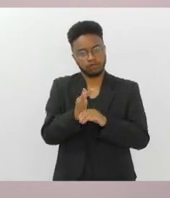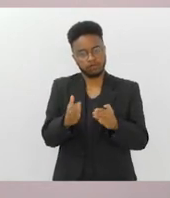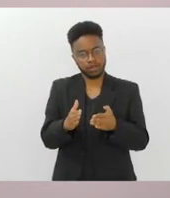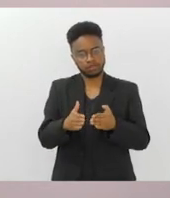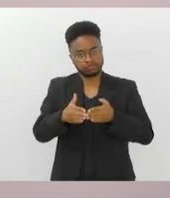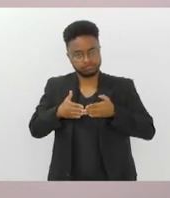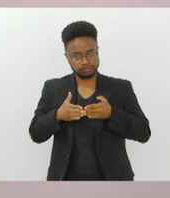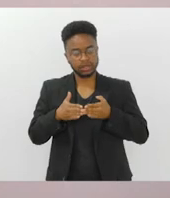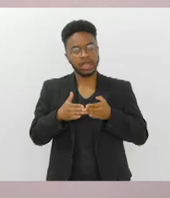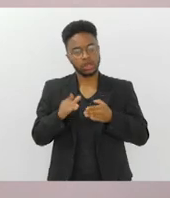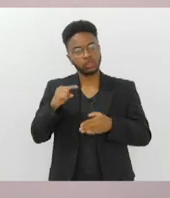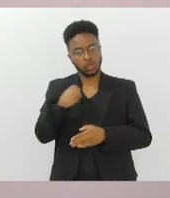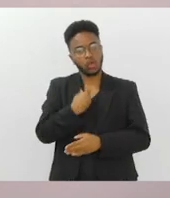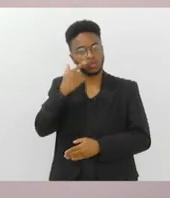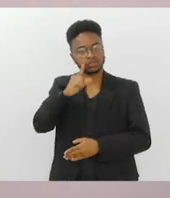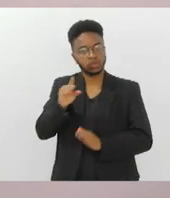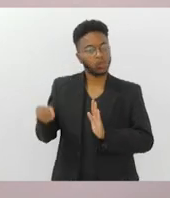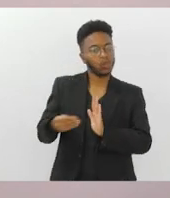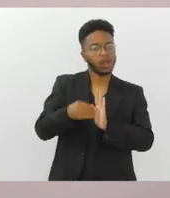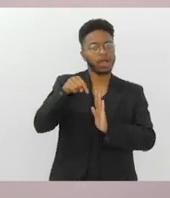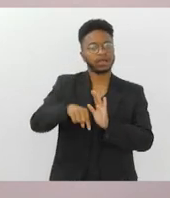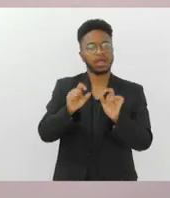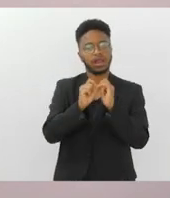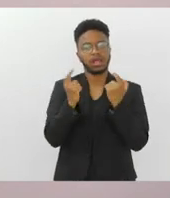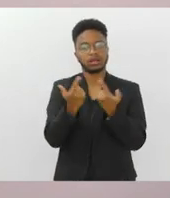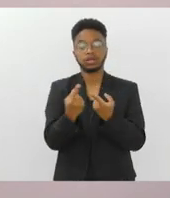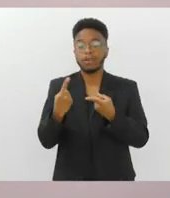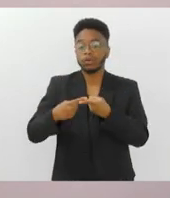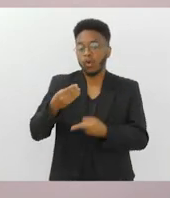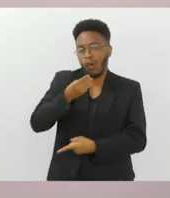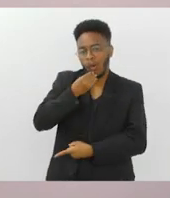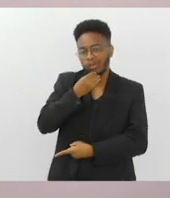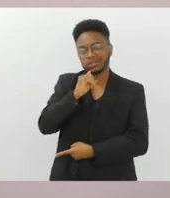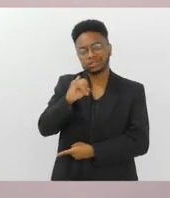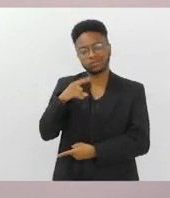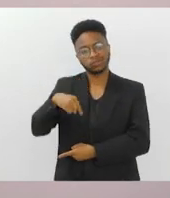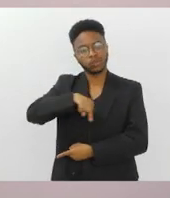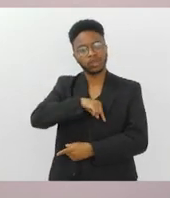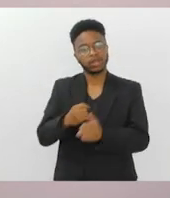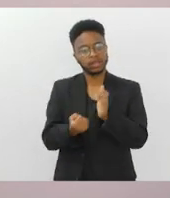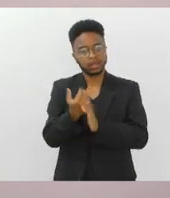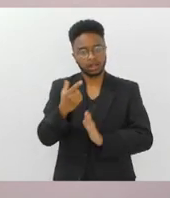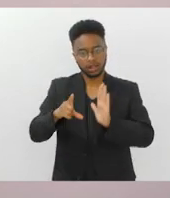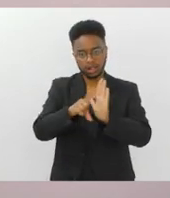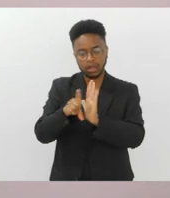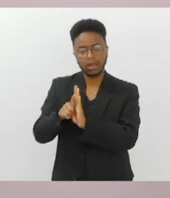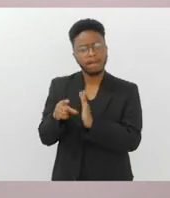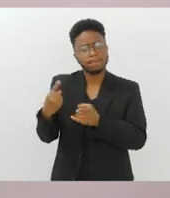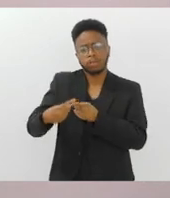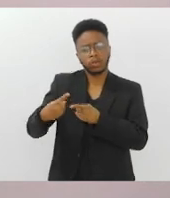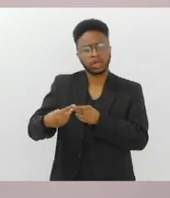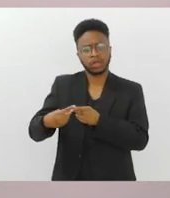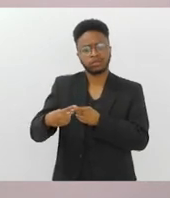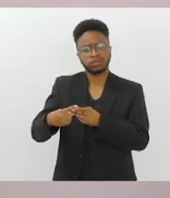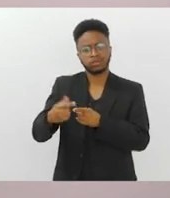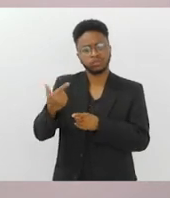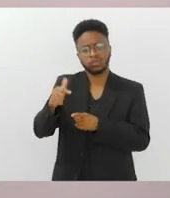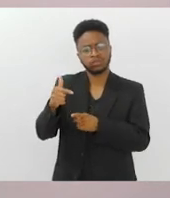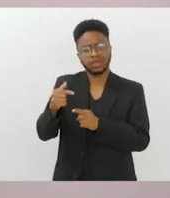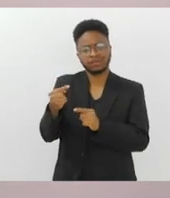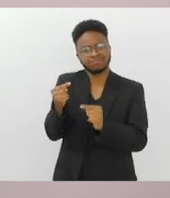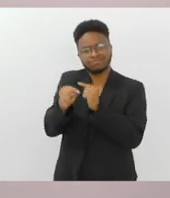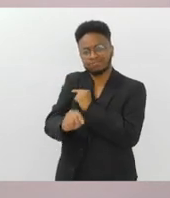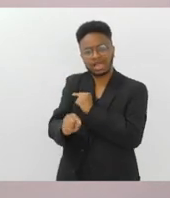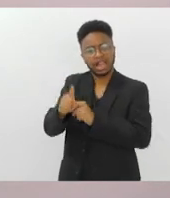Assembleia Legislativa, porque é óbvio, se nós fazemos as leis, por que nós não estamos submetidos às leis,